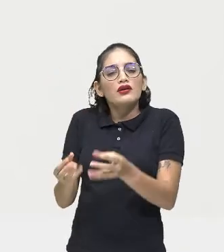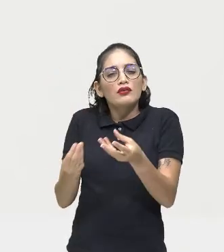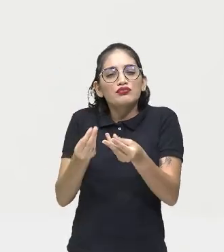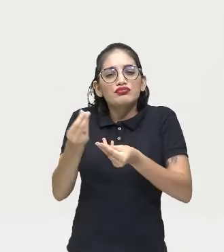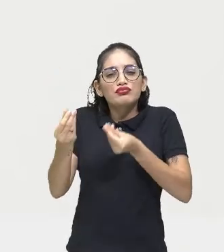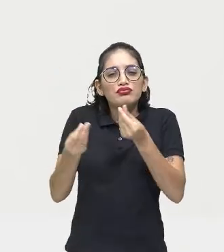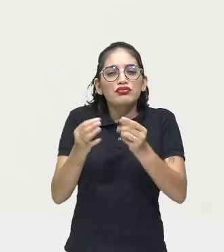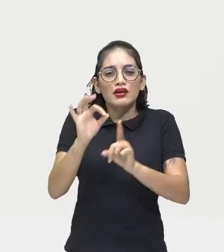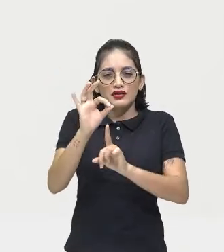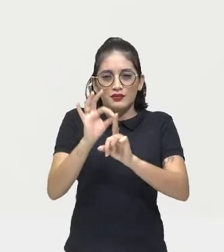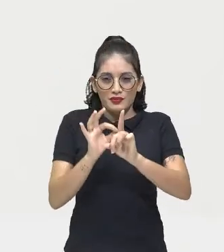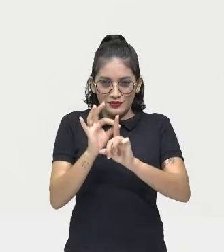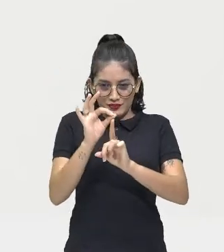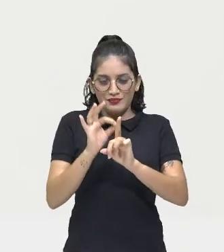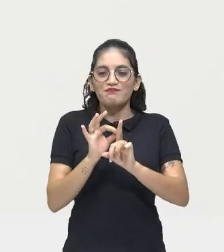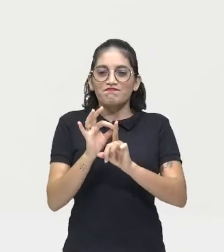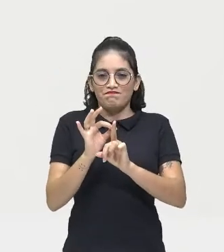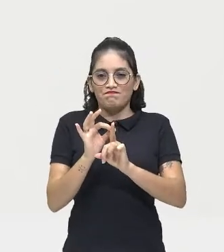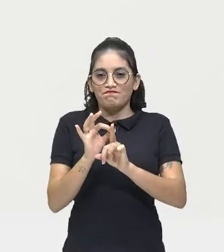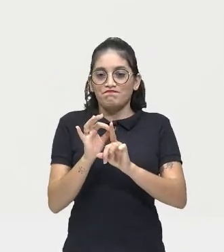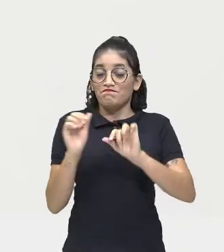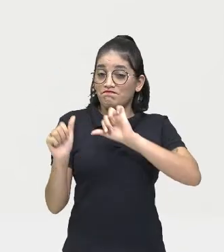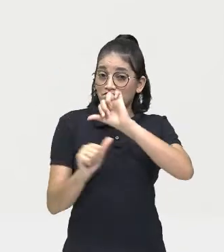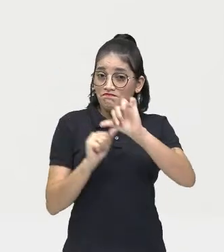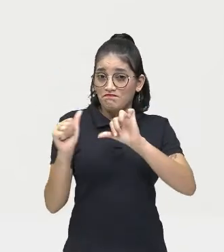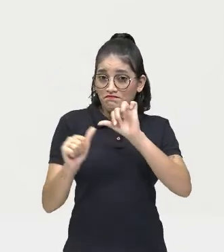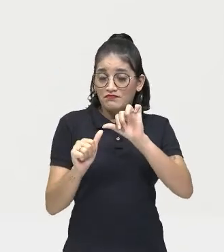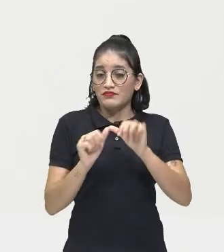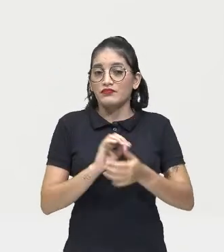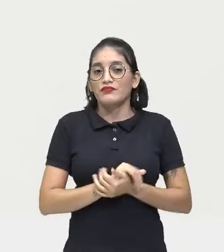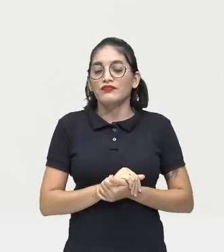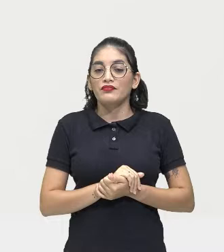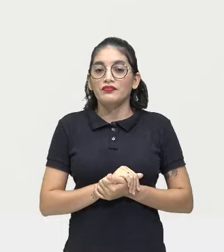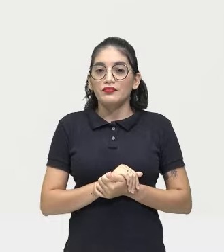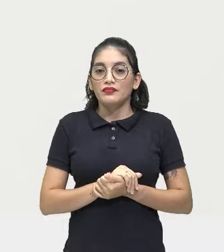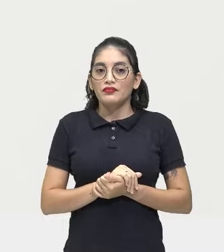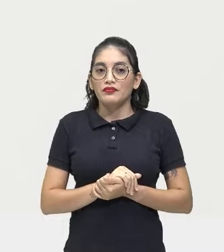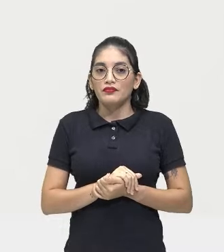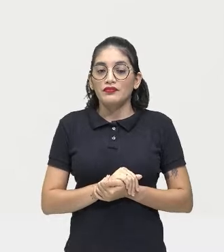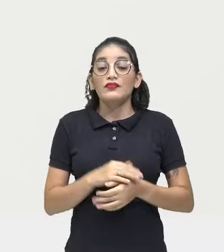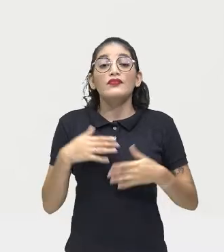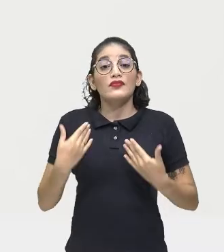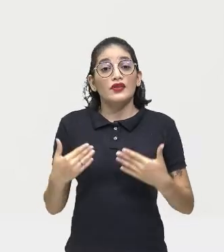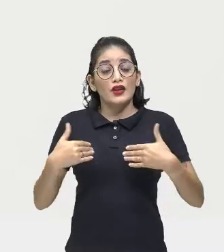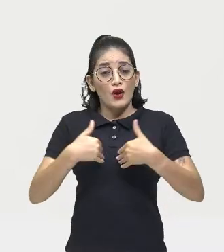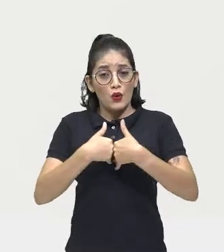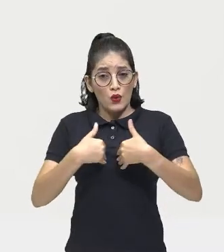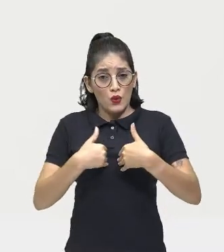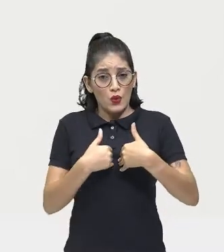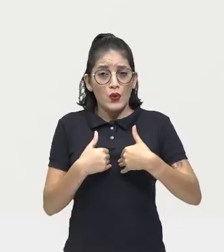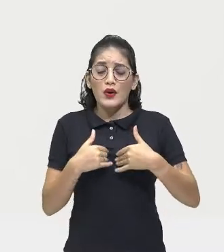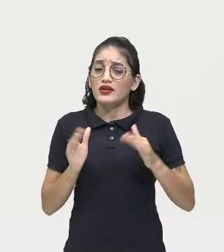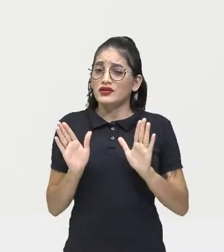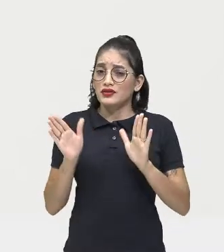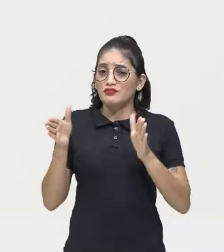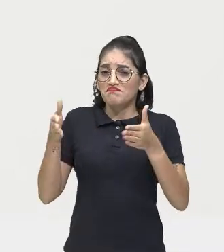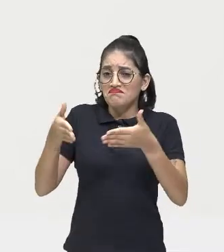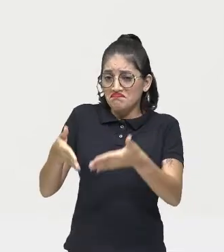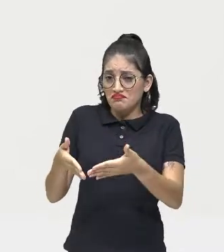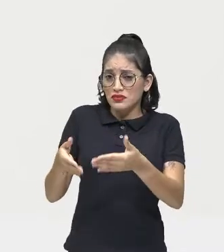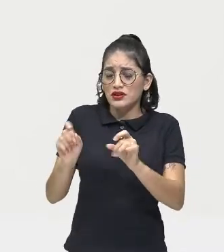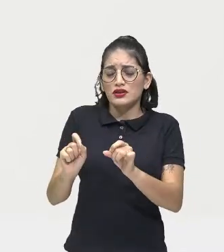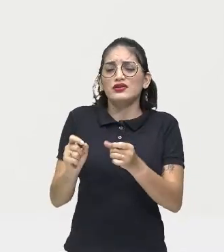alterações climáticas. Percebam aqui que eu tenho esse enunciado destacado. São animais especialmente